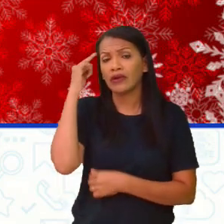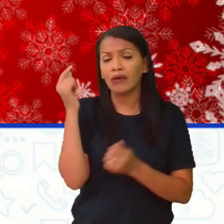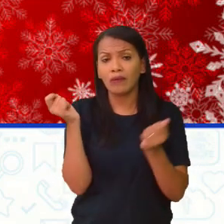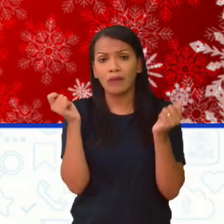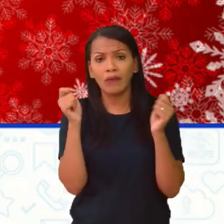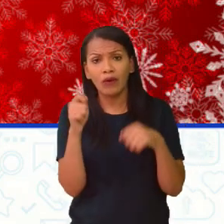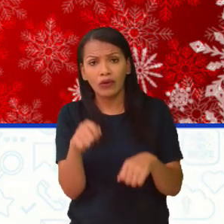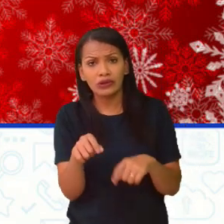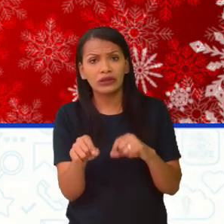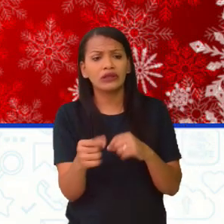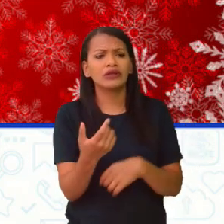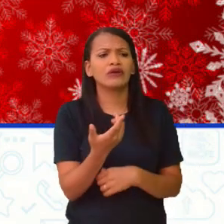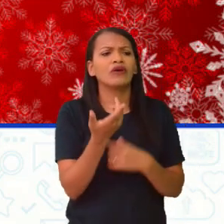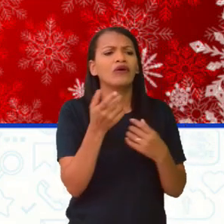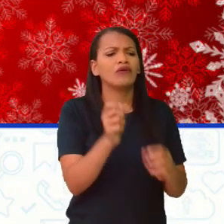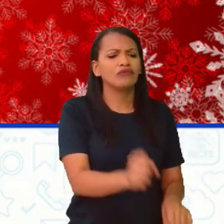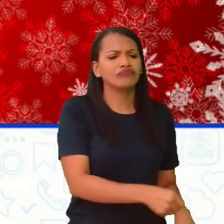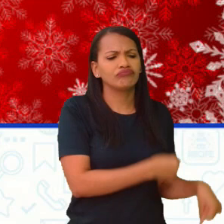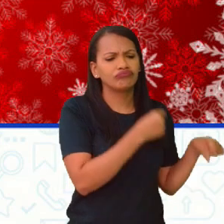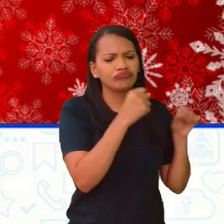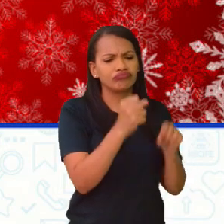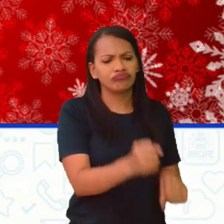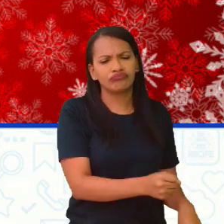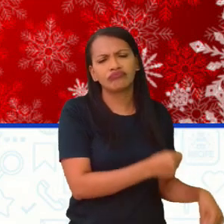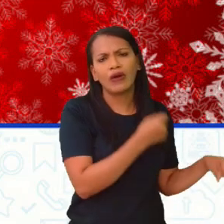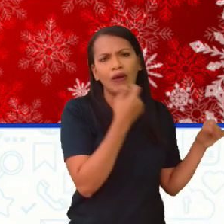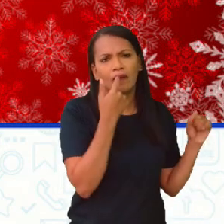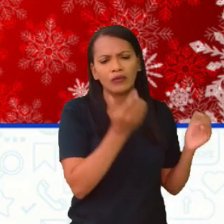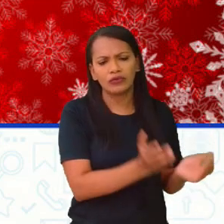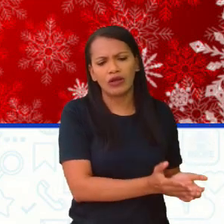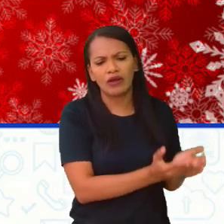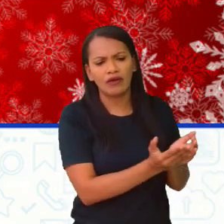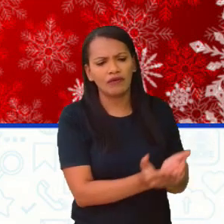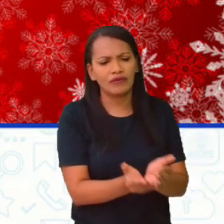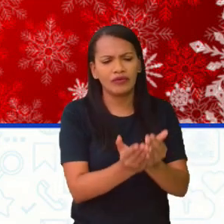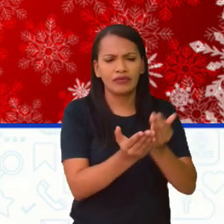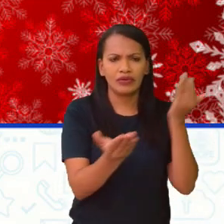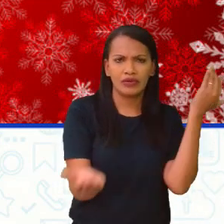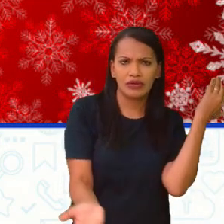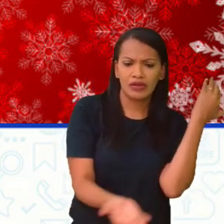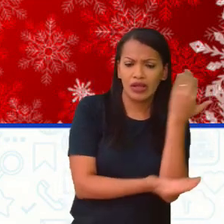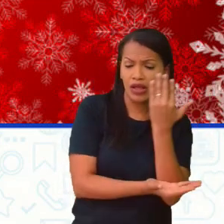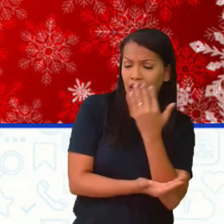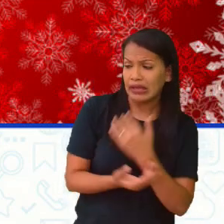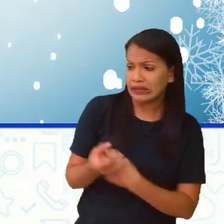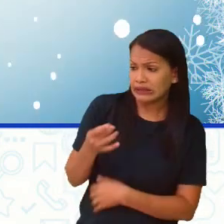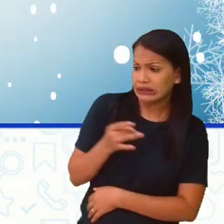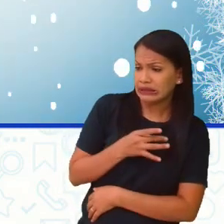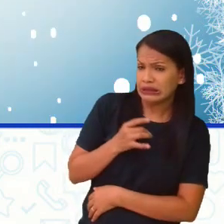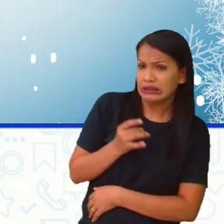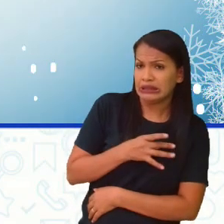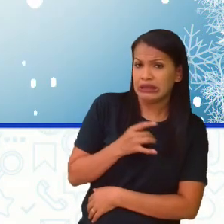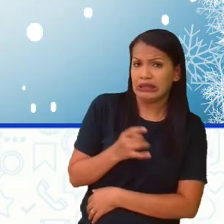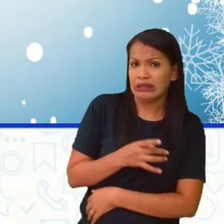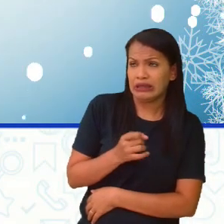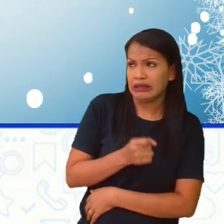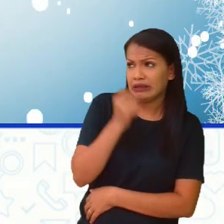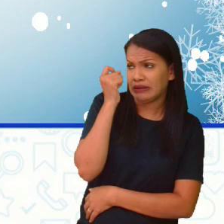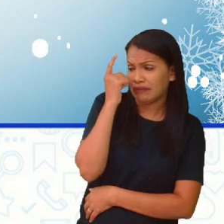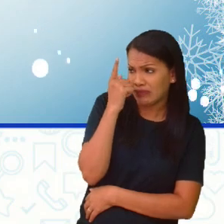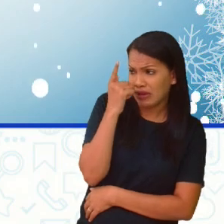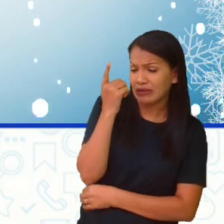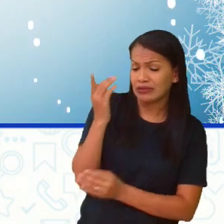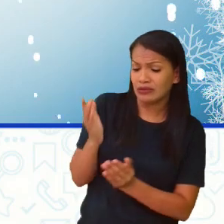ser um mastro de navio. E aí ela é cortada e fica apavorada com a ideia de se tornar de fato mastro do